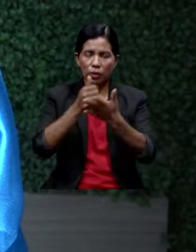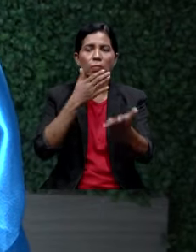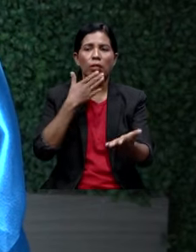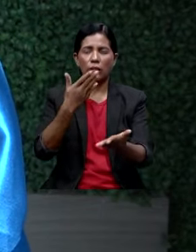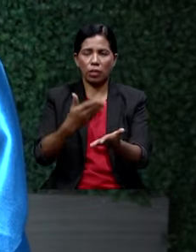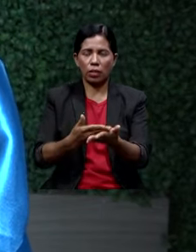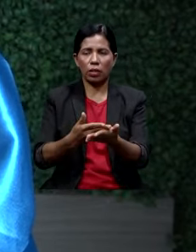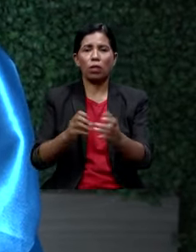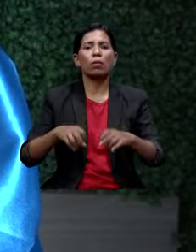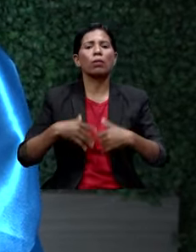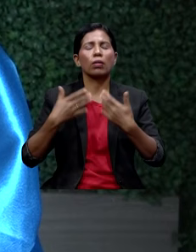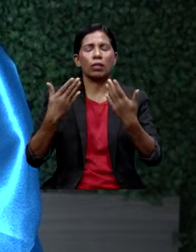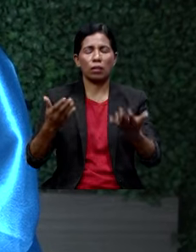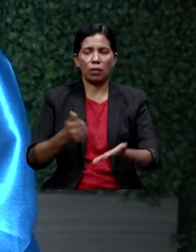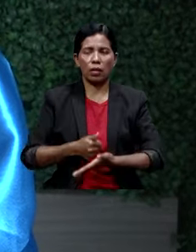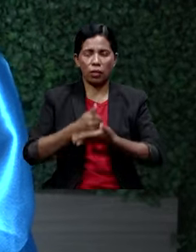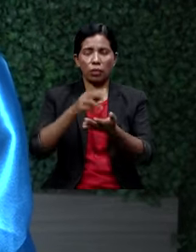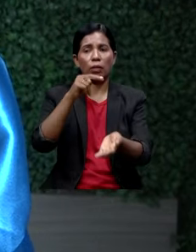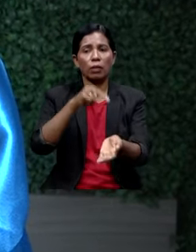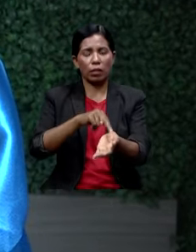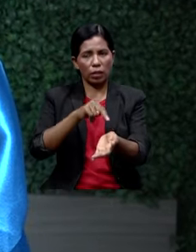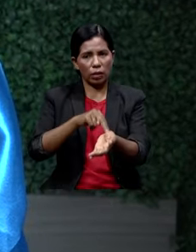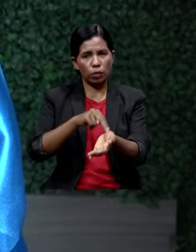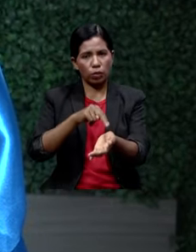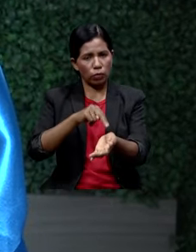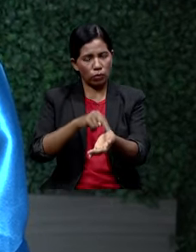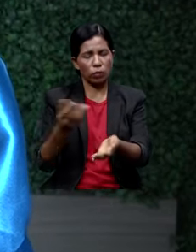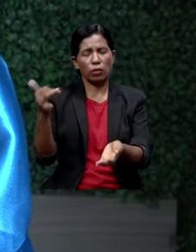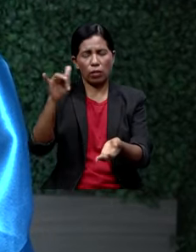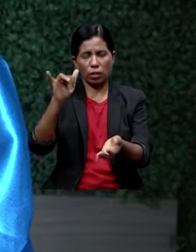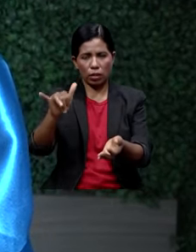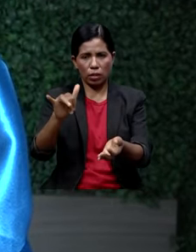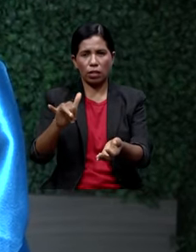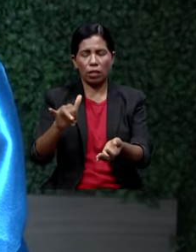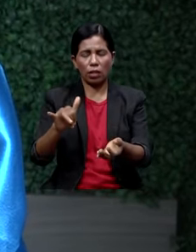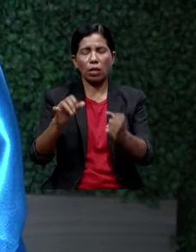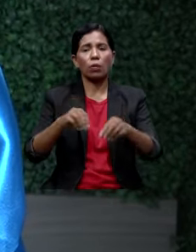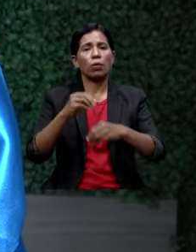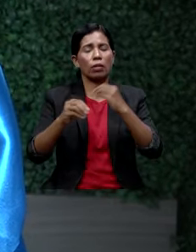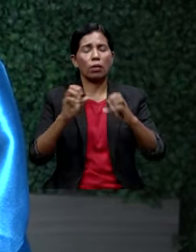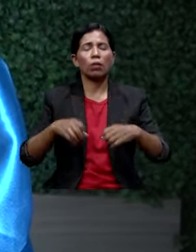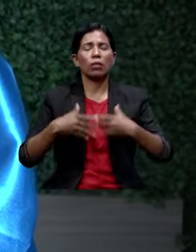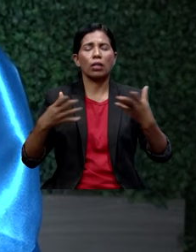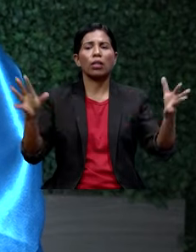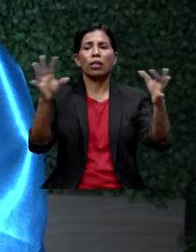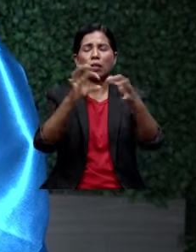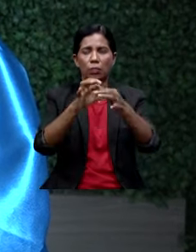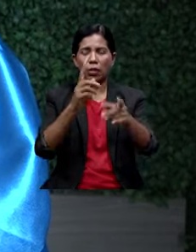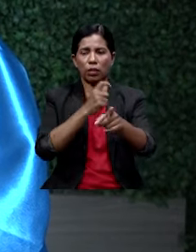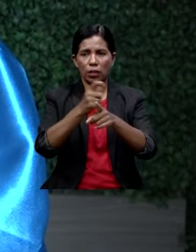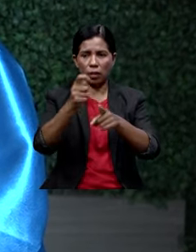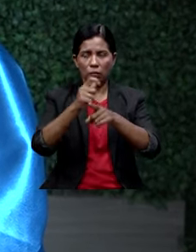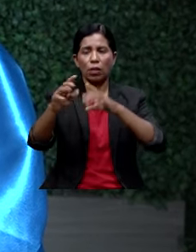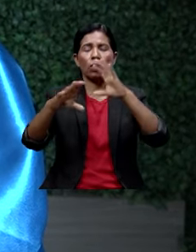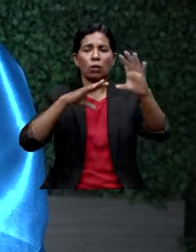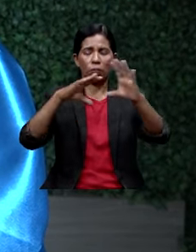husi, o insama que bela capacita a minha malu se parteira siranerasi, quando ba o insa liga ba ya treinamento, ba ya